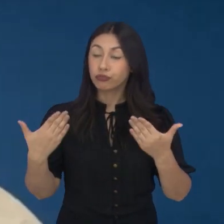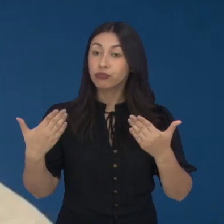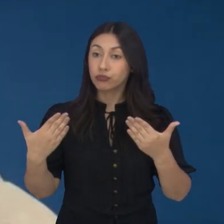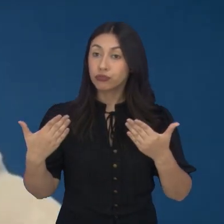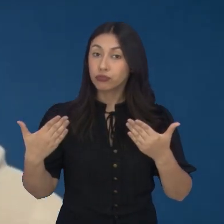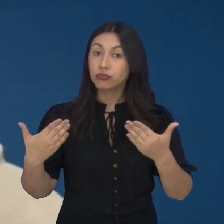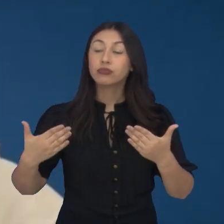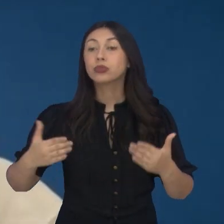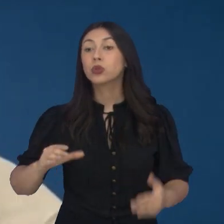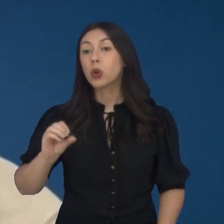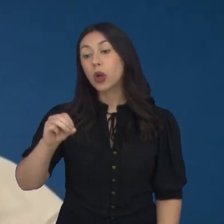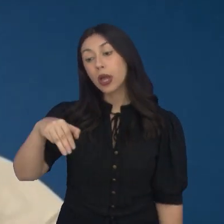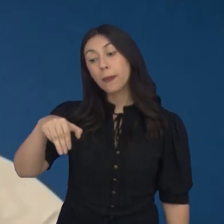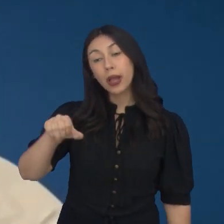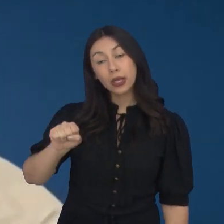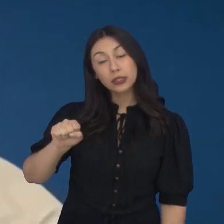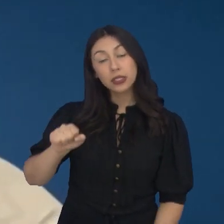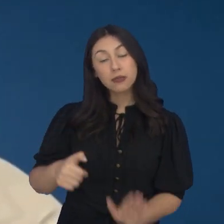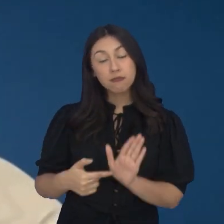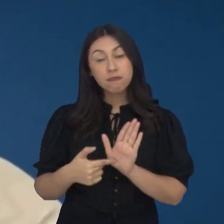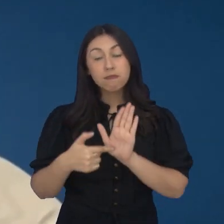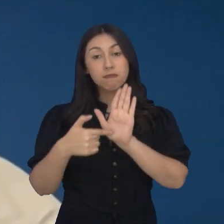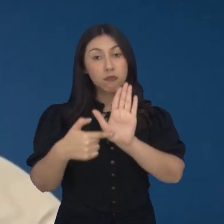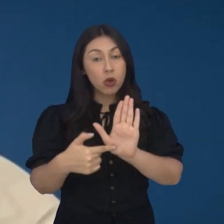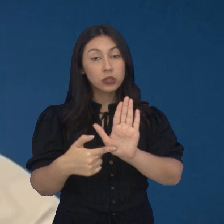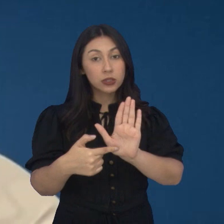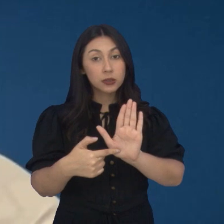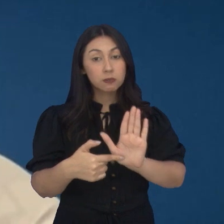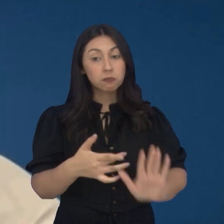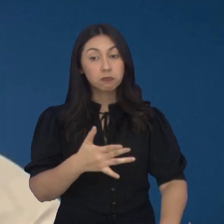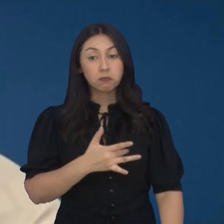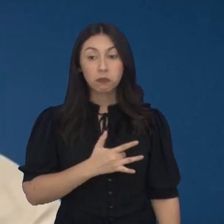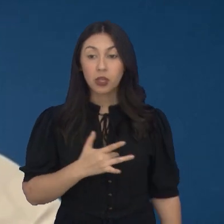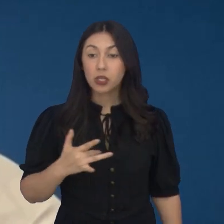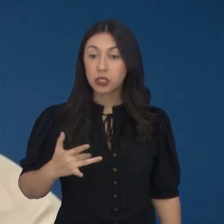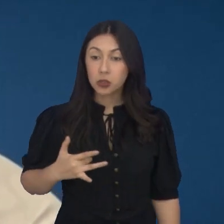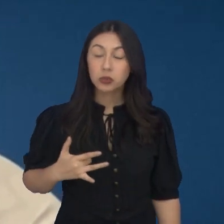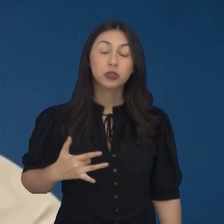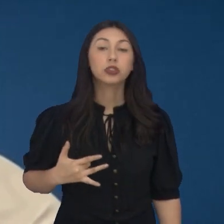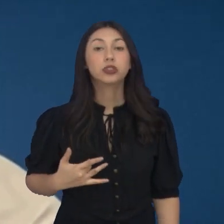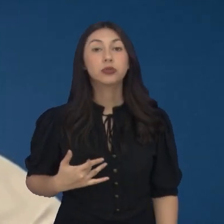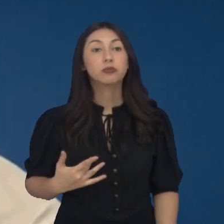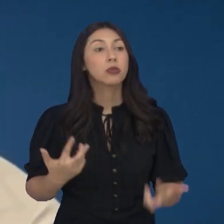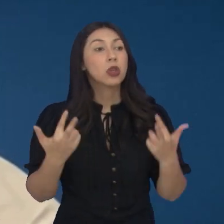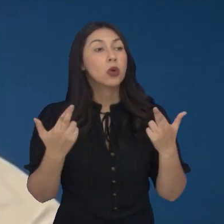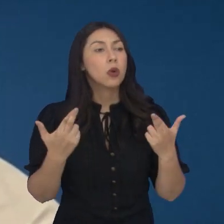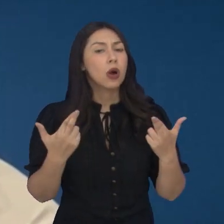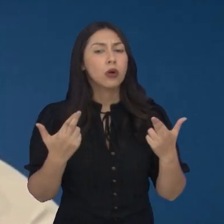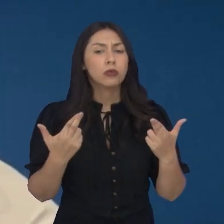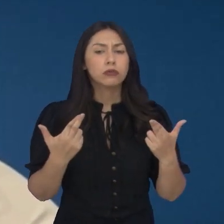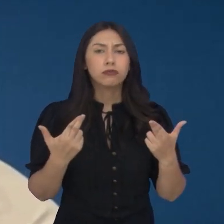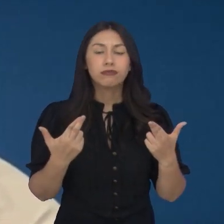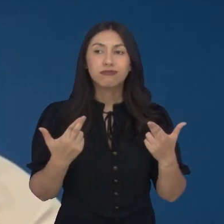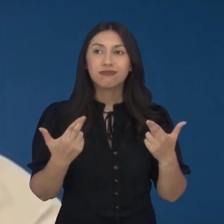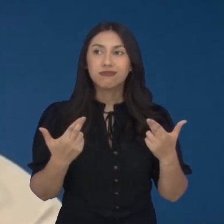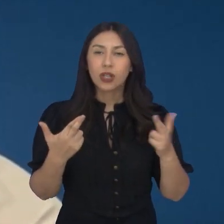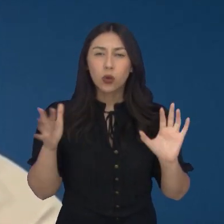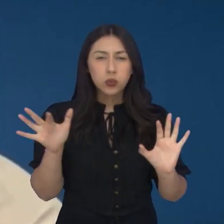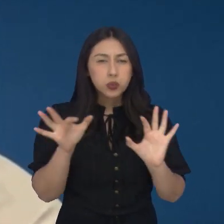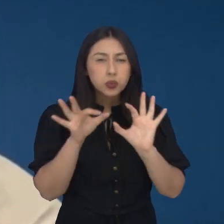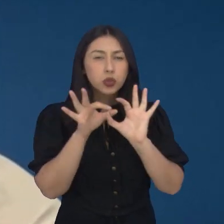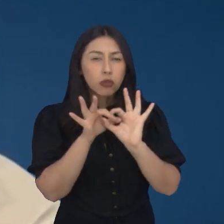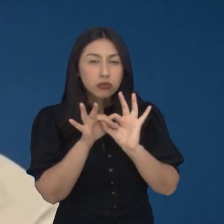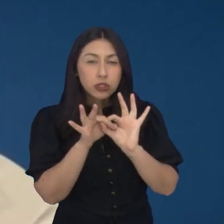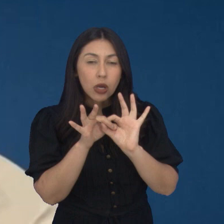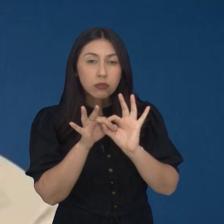Saúde, né? A saúde ela é considerada como um bem-estar biopsicossocial.